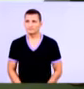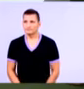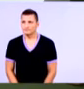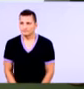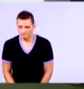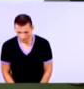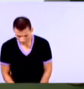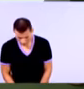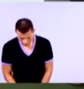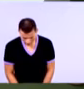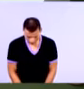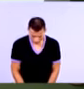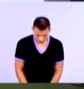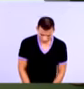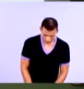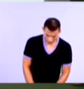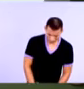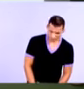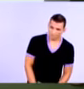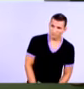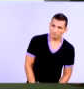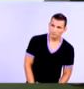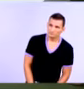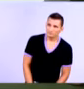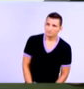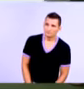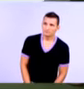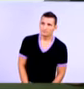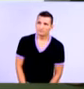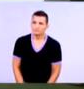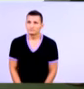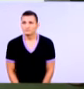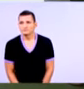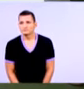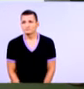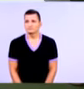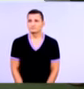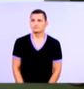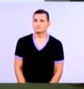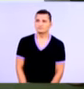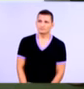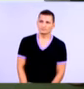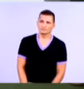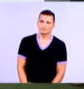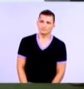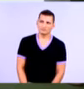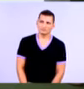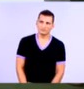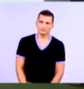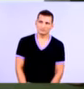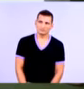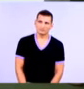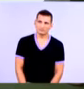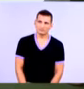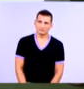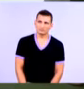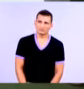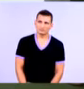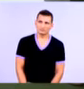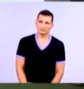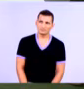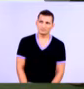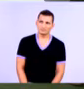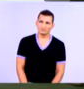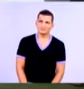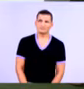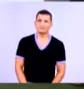Não, professora, não tem dúvidas. Acredito que tenha dúvidas, mas não chegaram até mim. Só queria observar aqui, o pessoal de